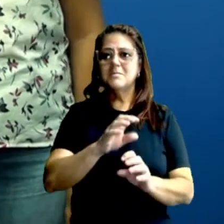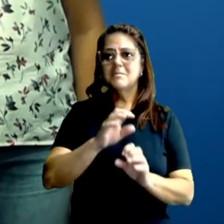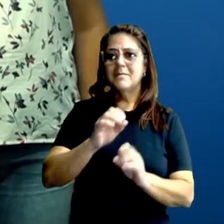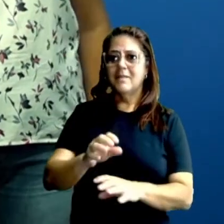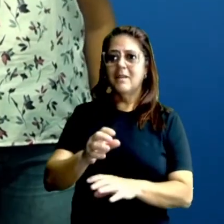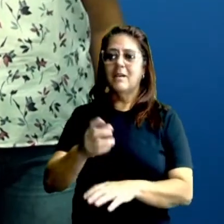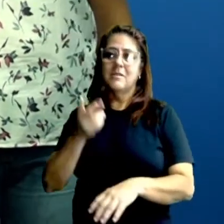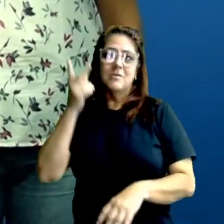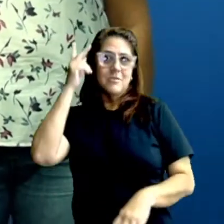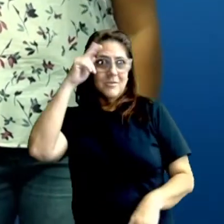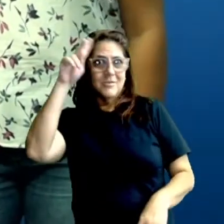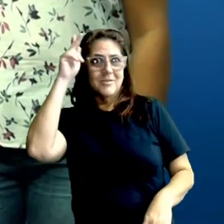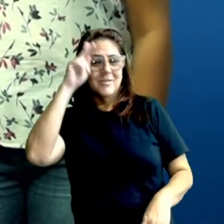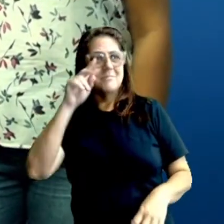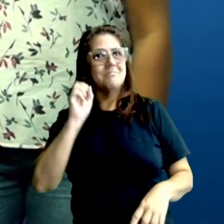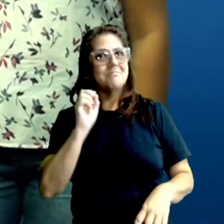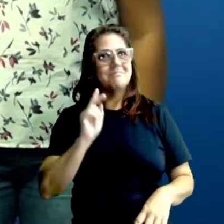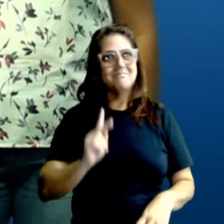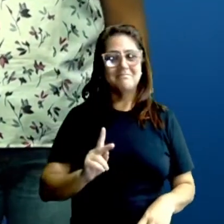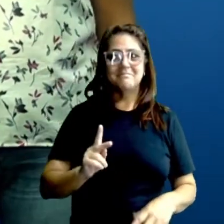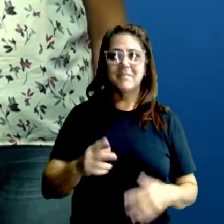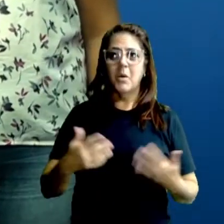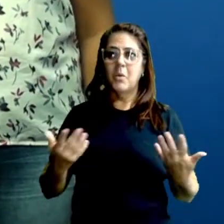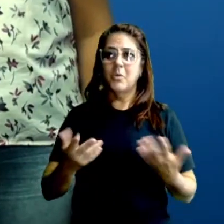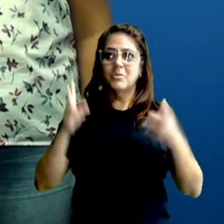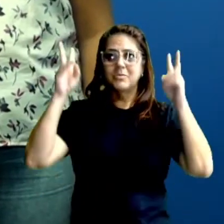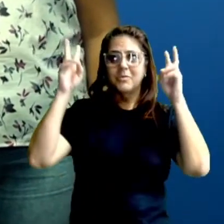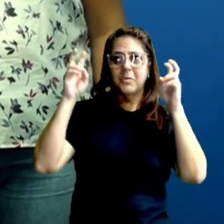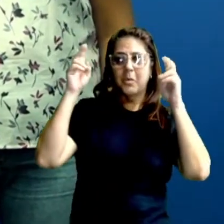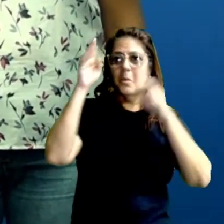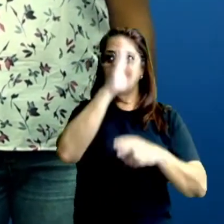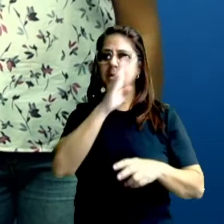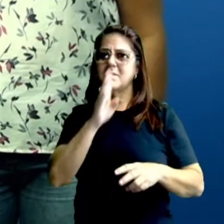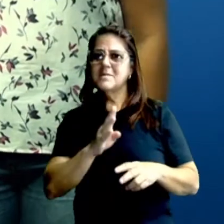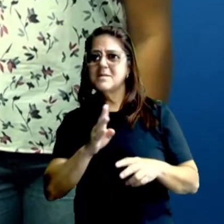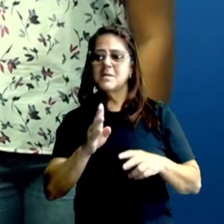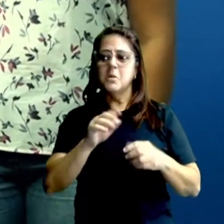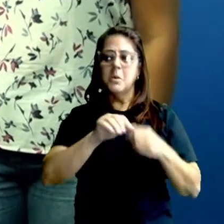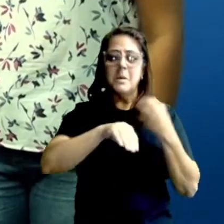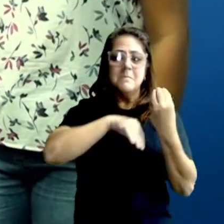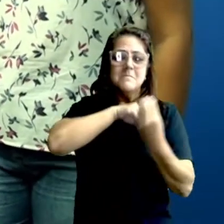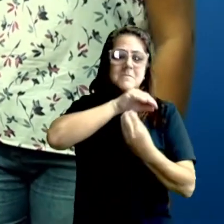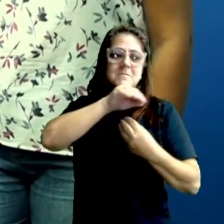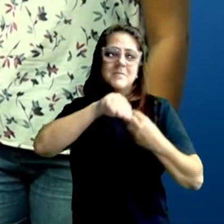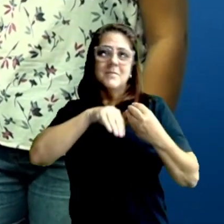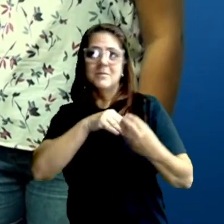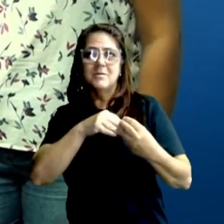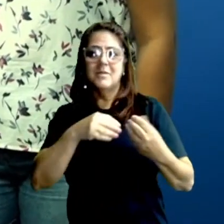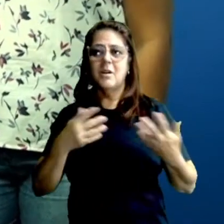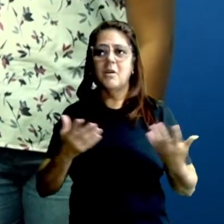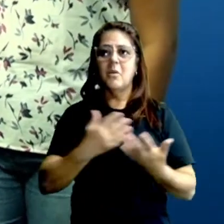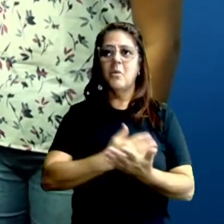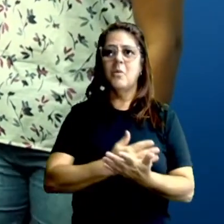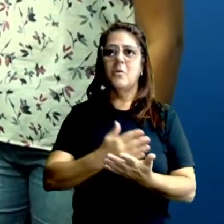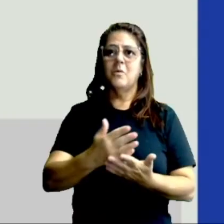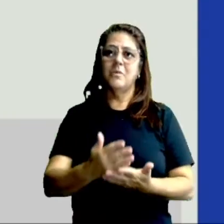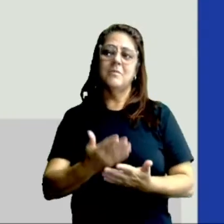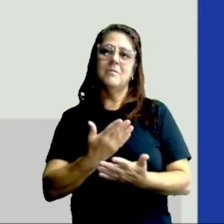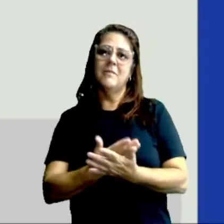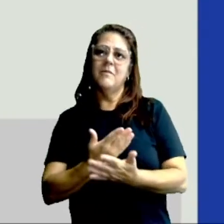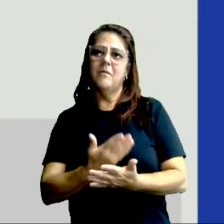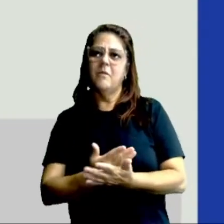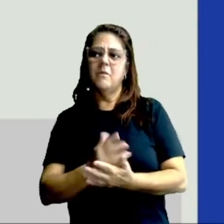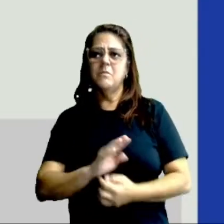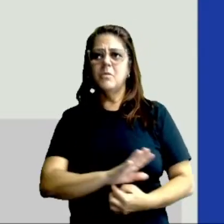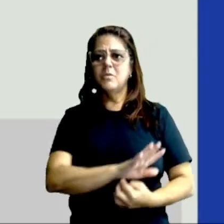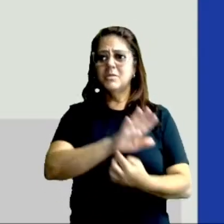as aulas de história tá certo e o tema da aula de hoje é um Brasil de miscigenação e eu começo a aula de hoje